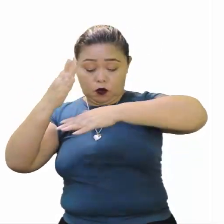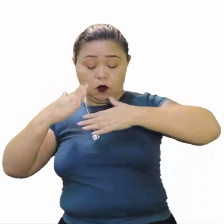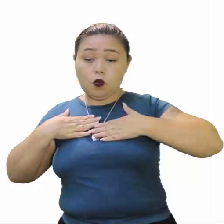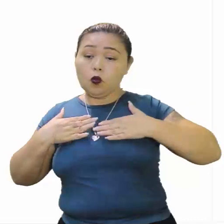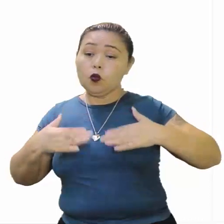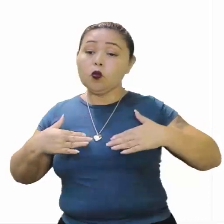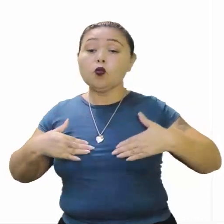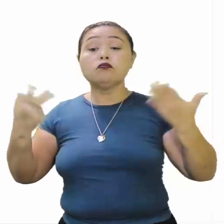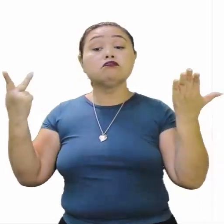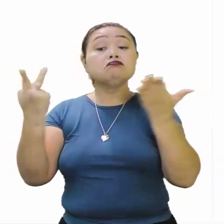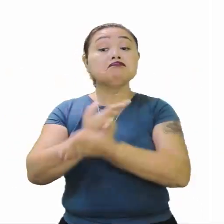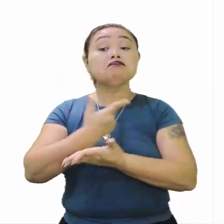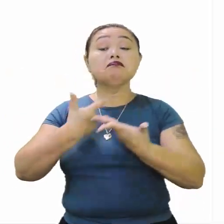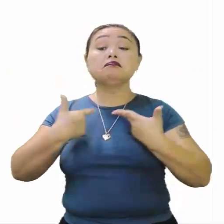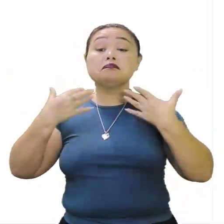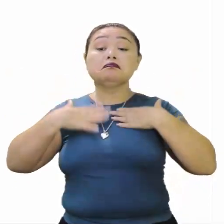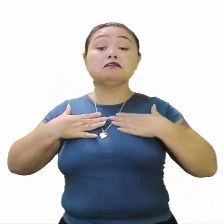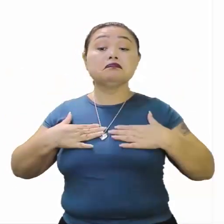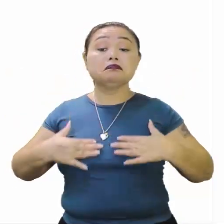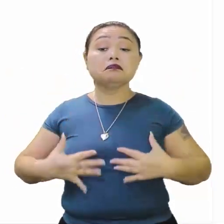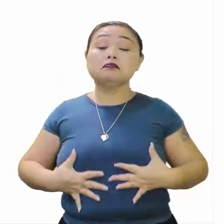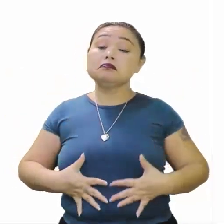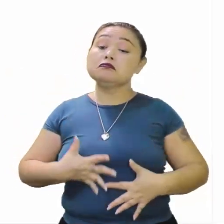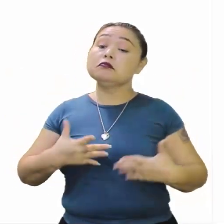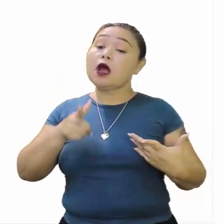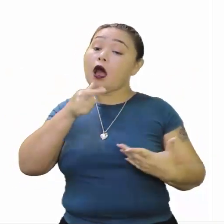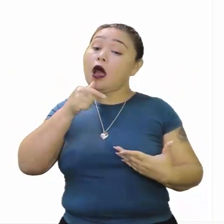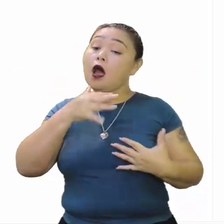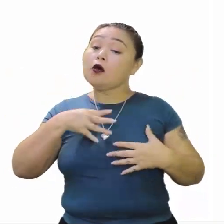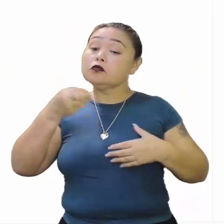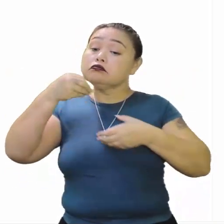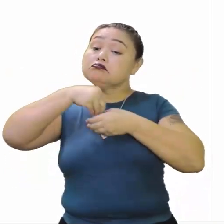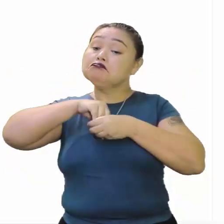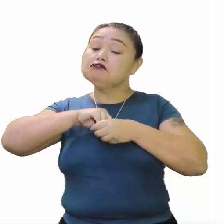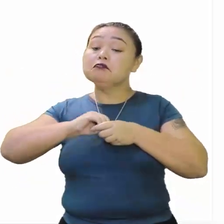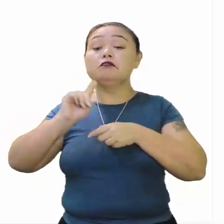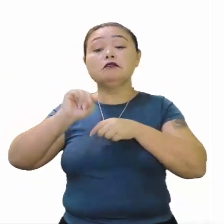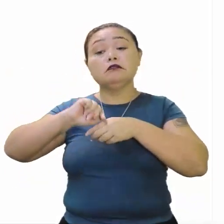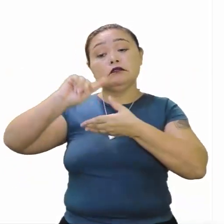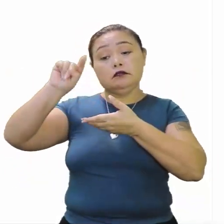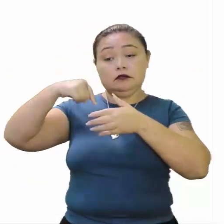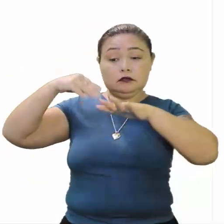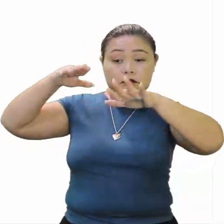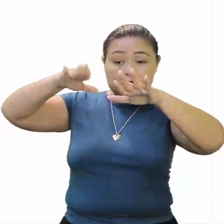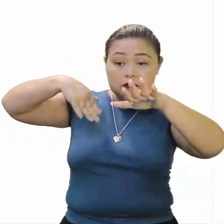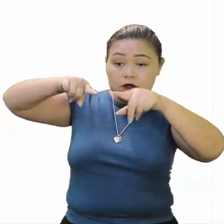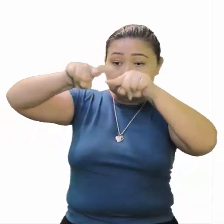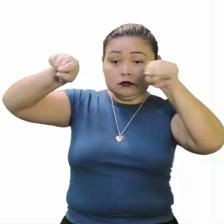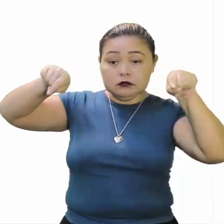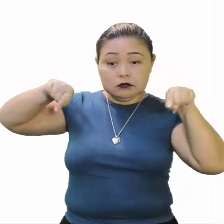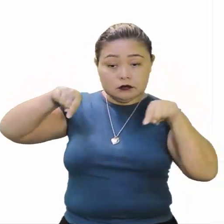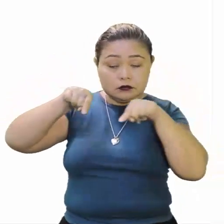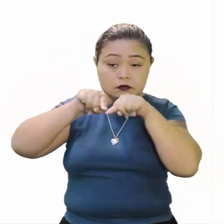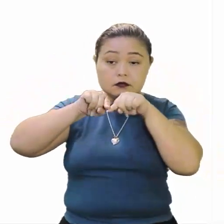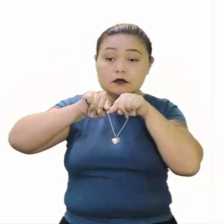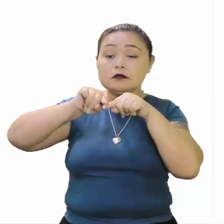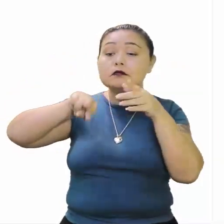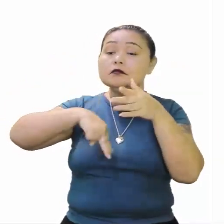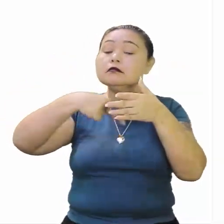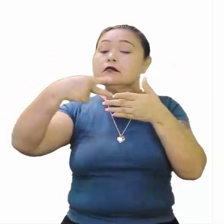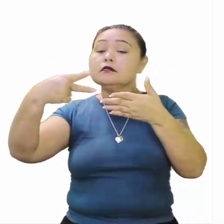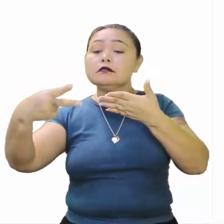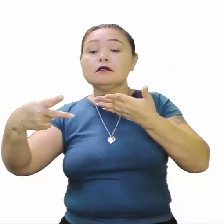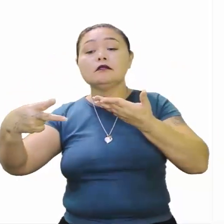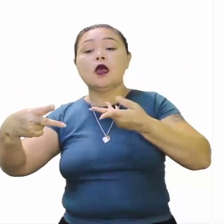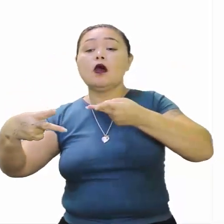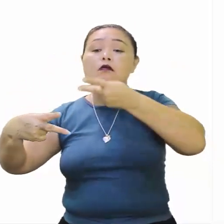que aconteceu com a água do seu corpo? Então você está lá na piscina e você vai pegar um sol, né? Se